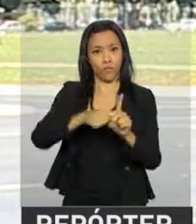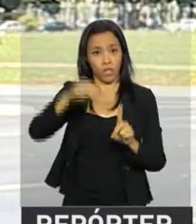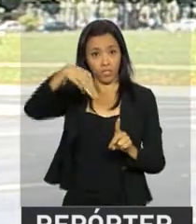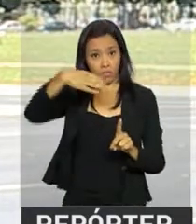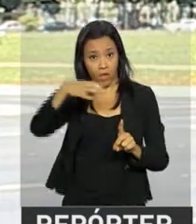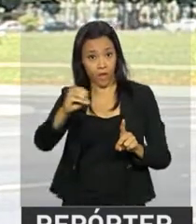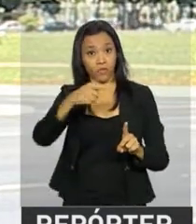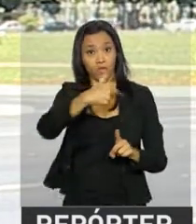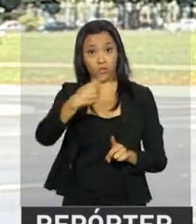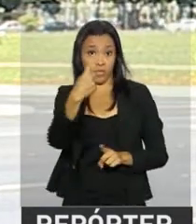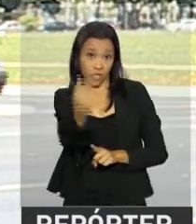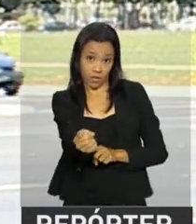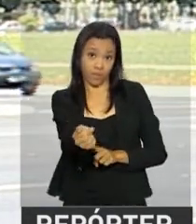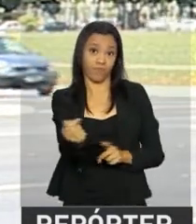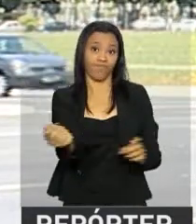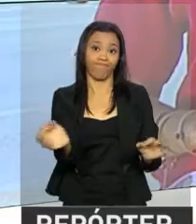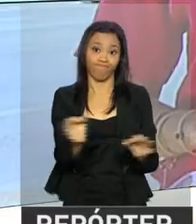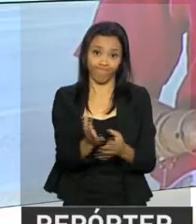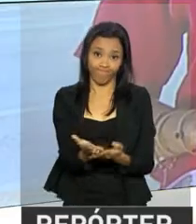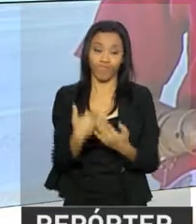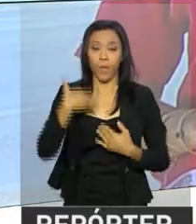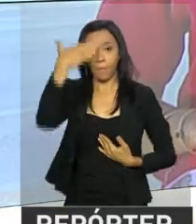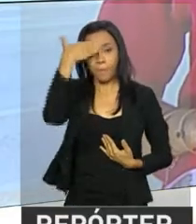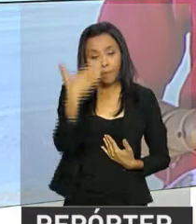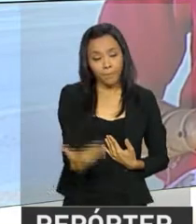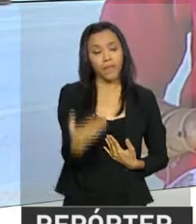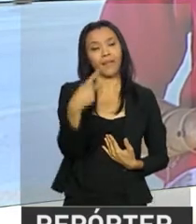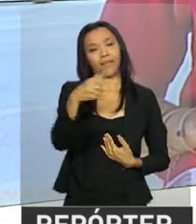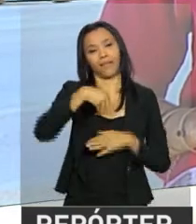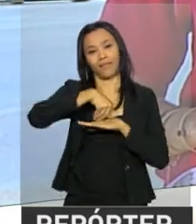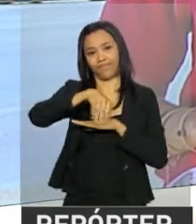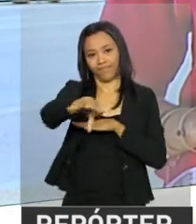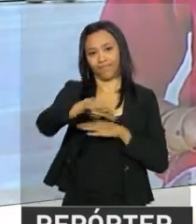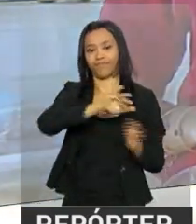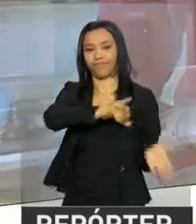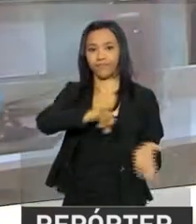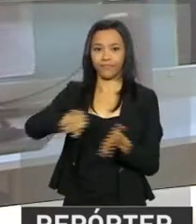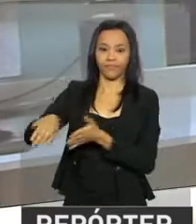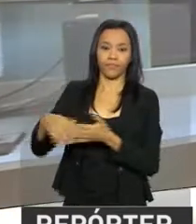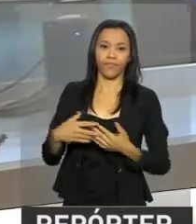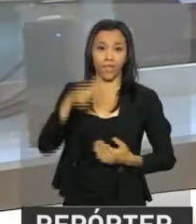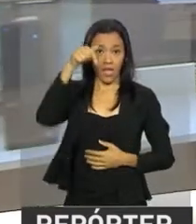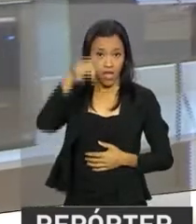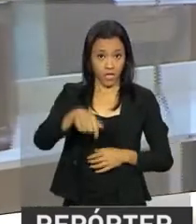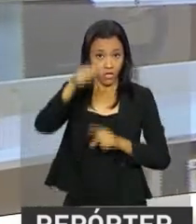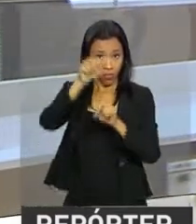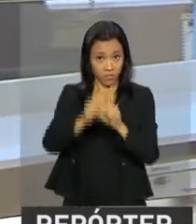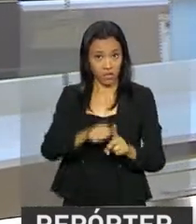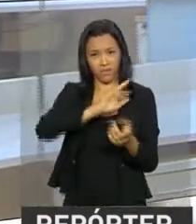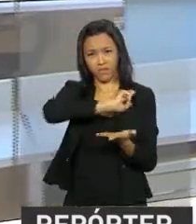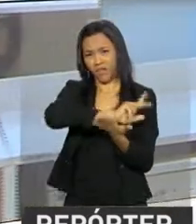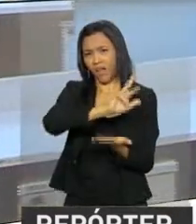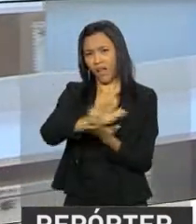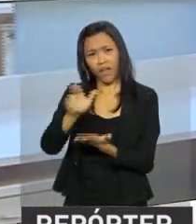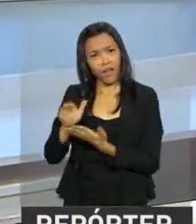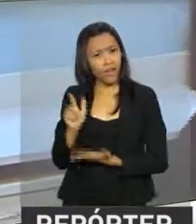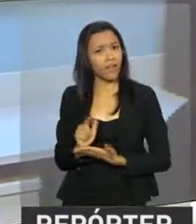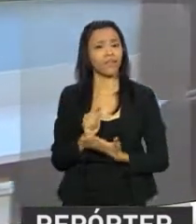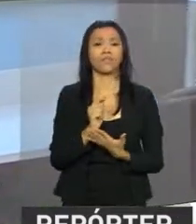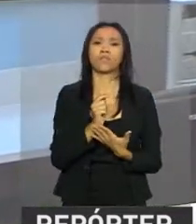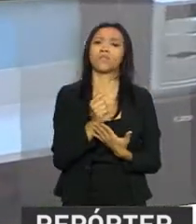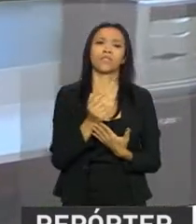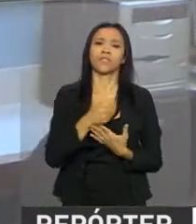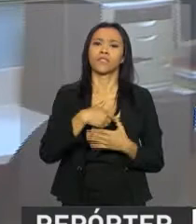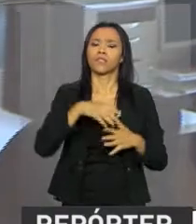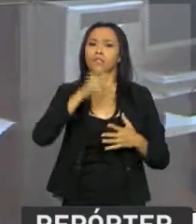de 2017. Renata. Obrigada, Gabriela, pelas suas informações ao vivo. Neste mês, várias ações em todo o país buscam